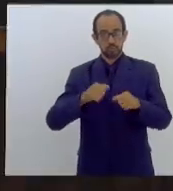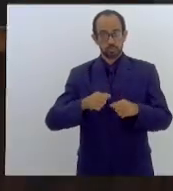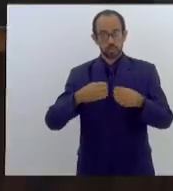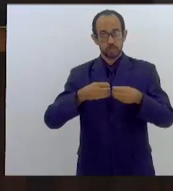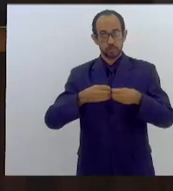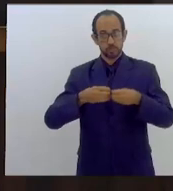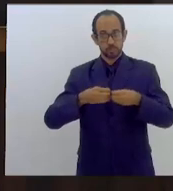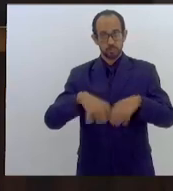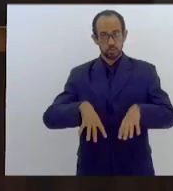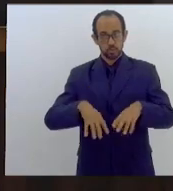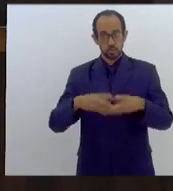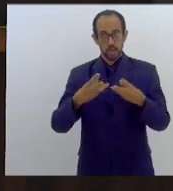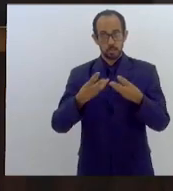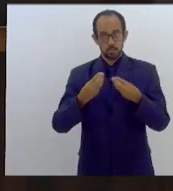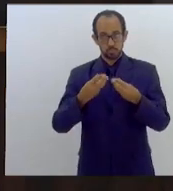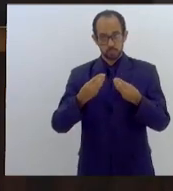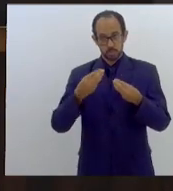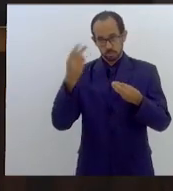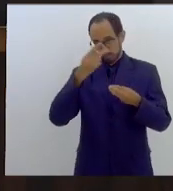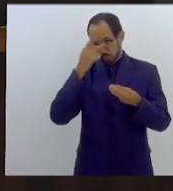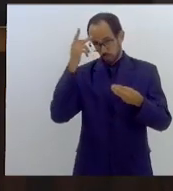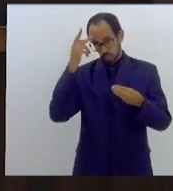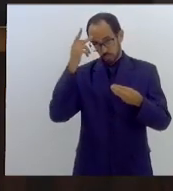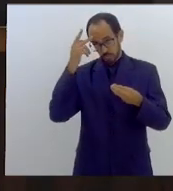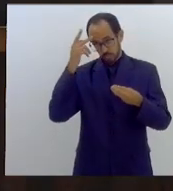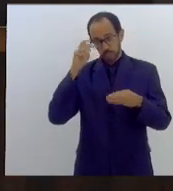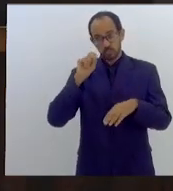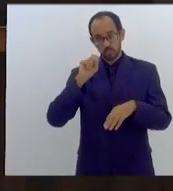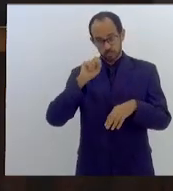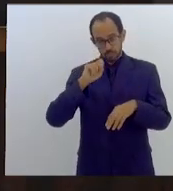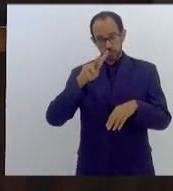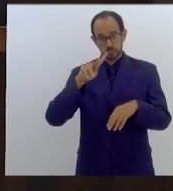gente que está aqui. Então, eu vou encaminhar